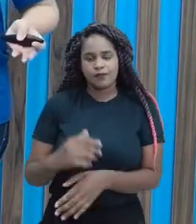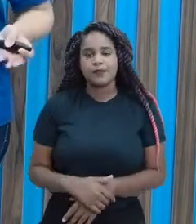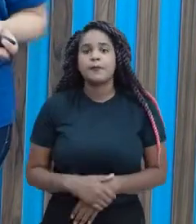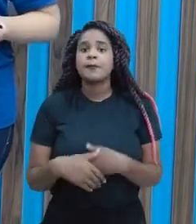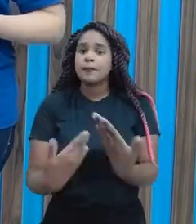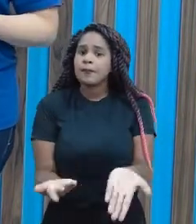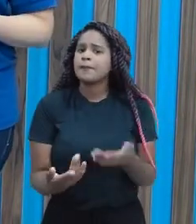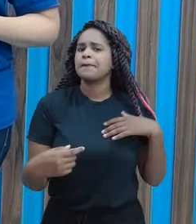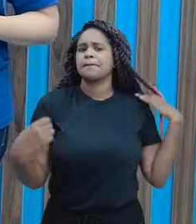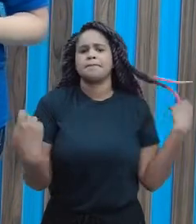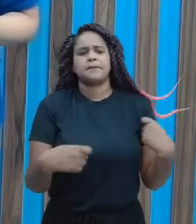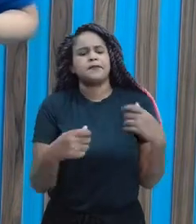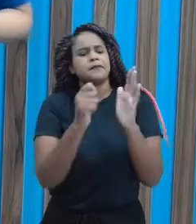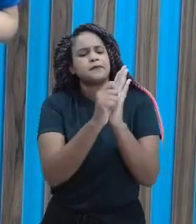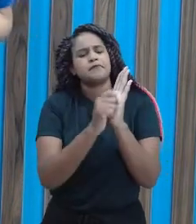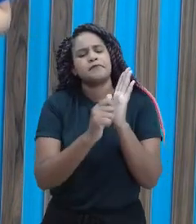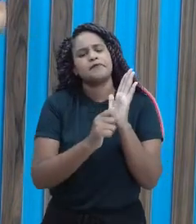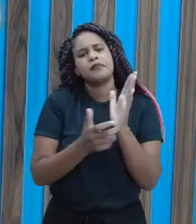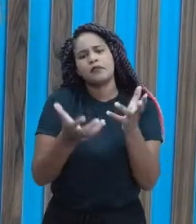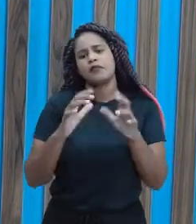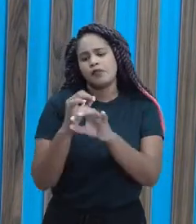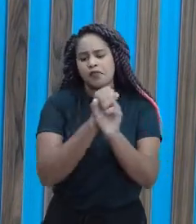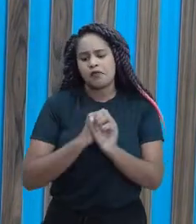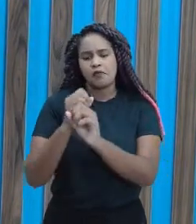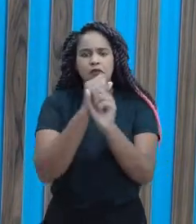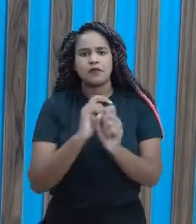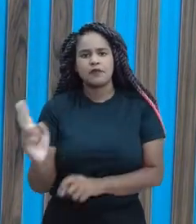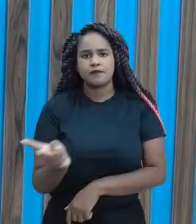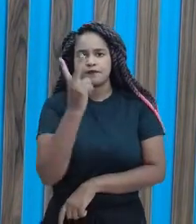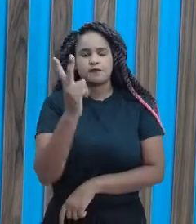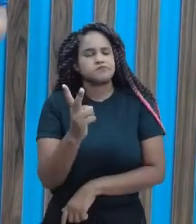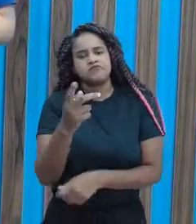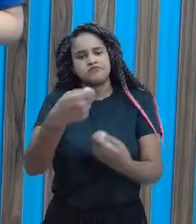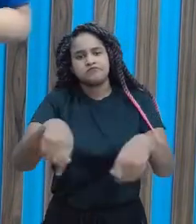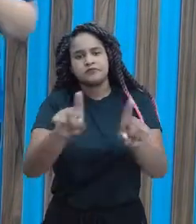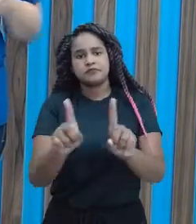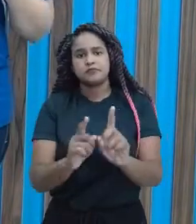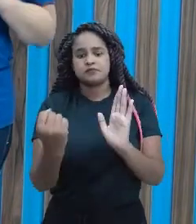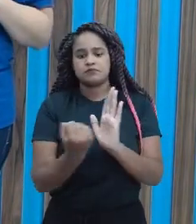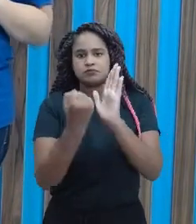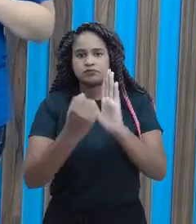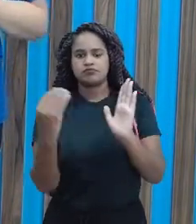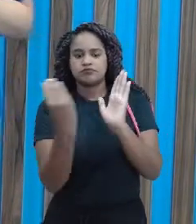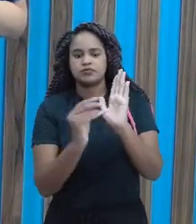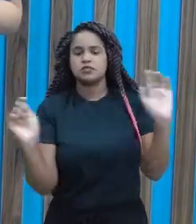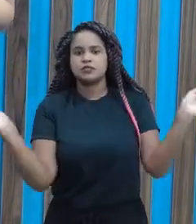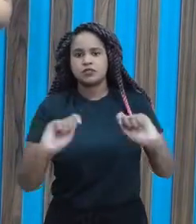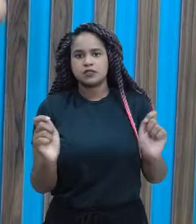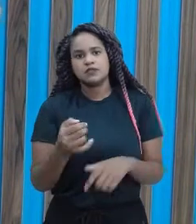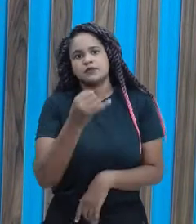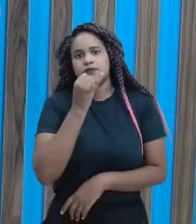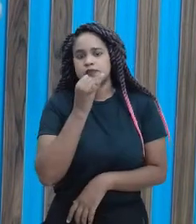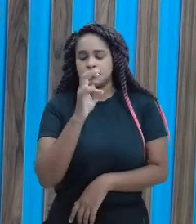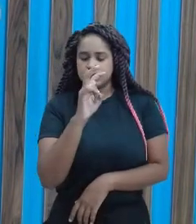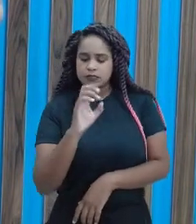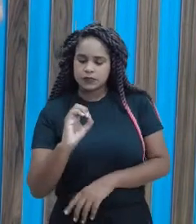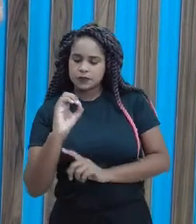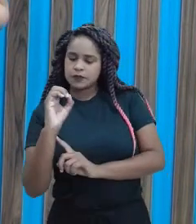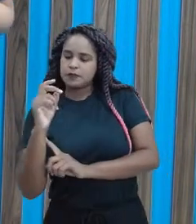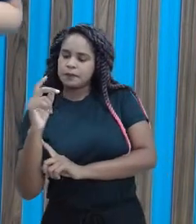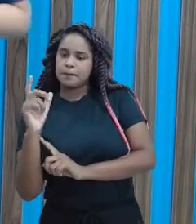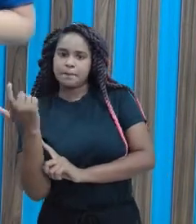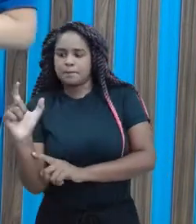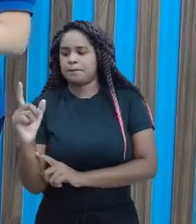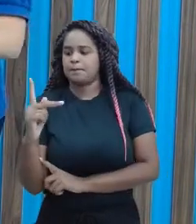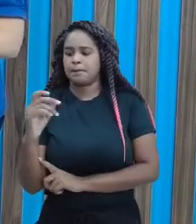não preciso mais escrever que eu quero calcular determinado valor daquilo ali, né? Que aquilo representa 50 e a palavra